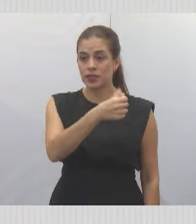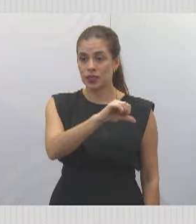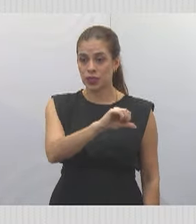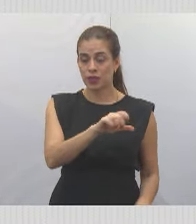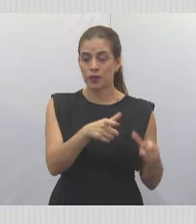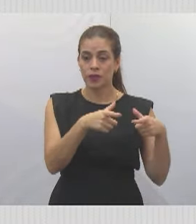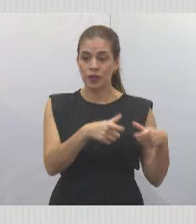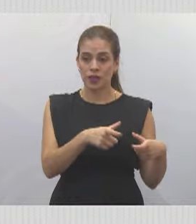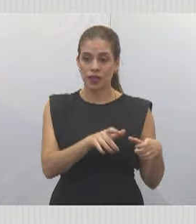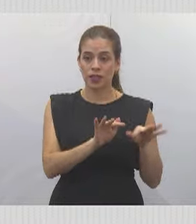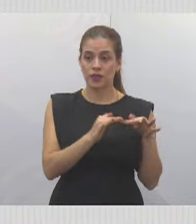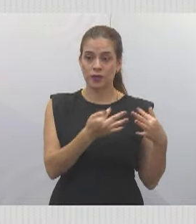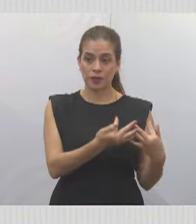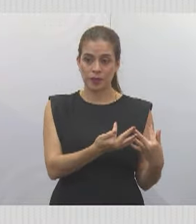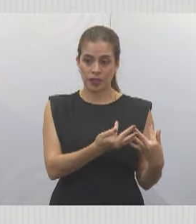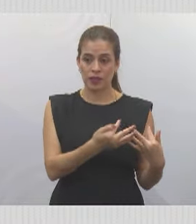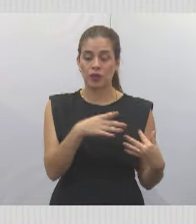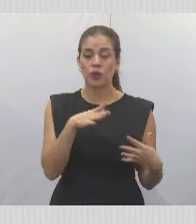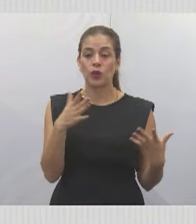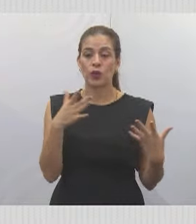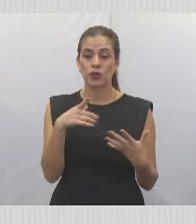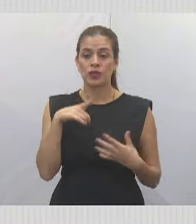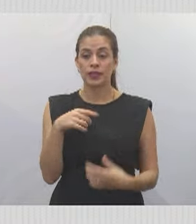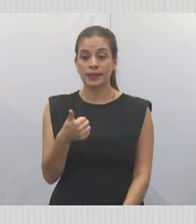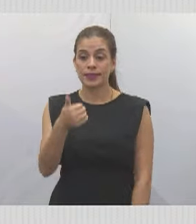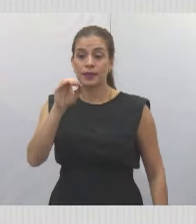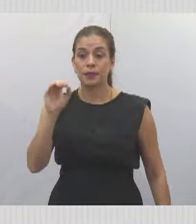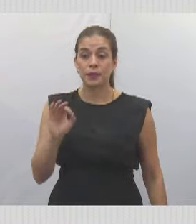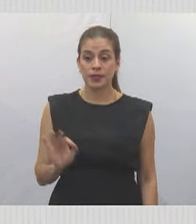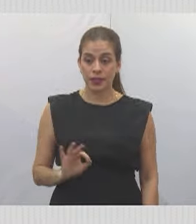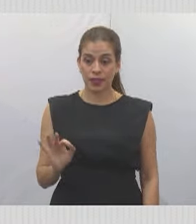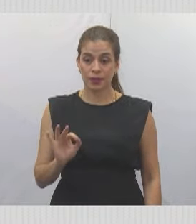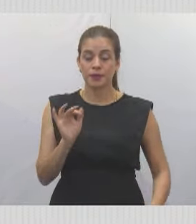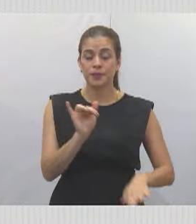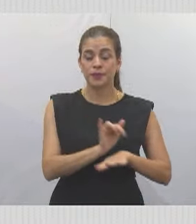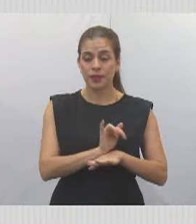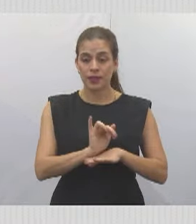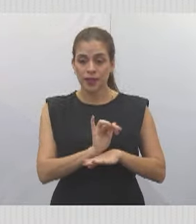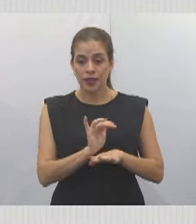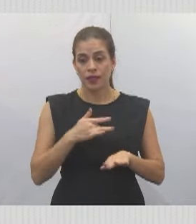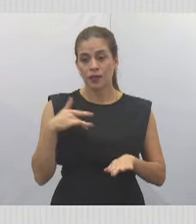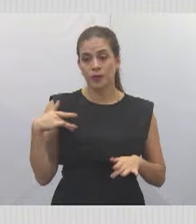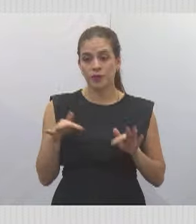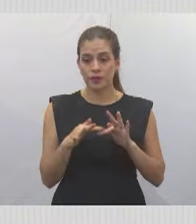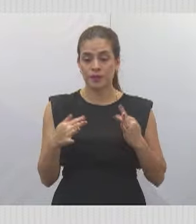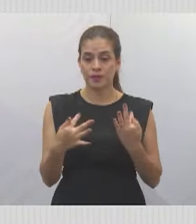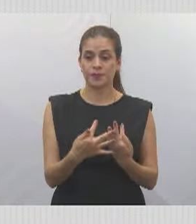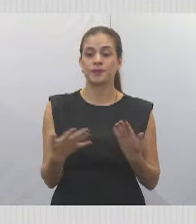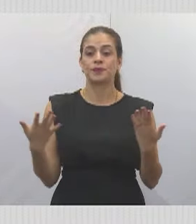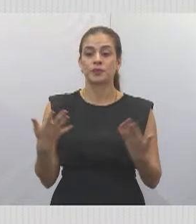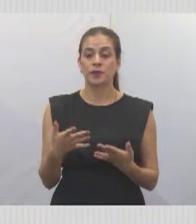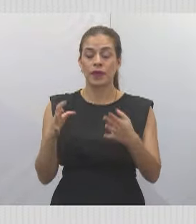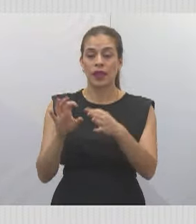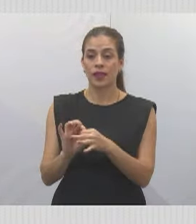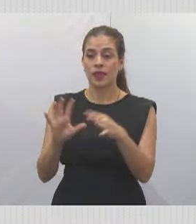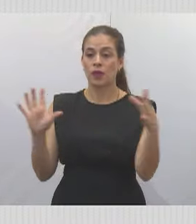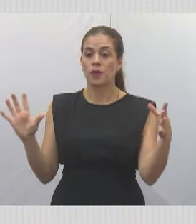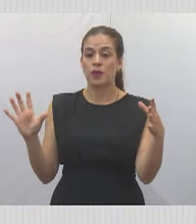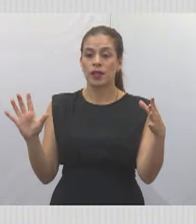a doutora Águeda falou, hoje temos um marco histórico de 100% de estratégia de saúde da família, inclusive nessa prestação de contas, a inauguração